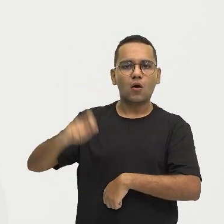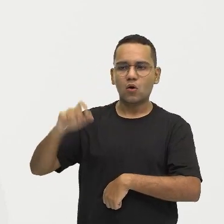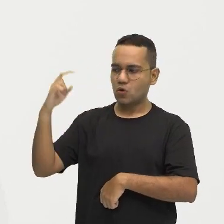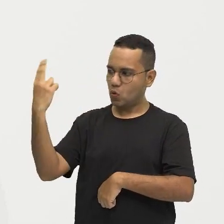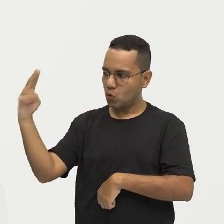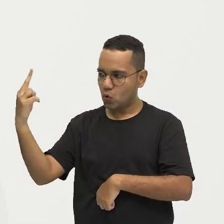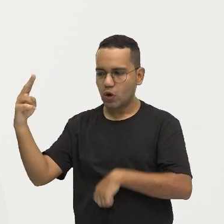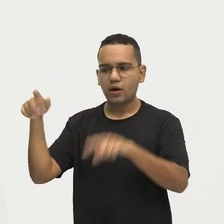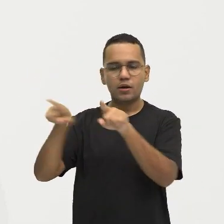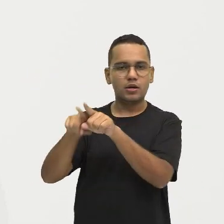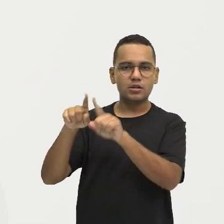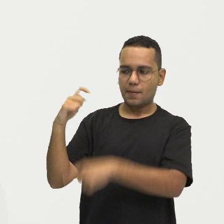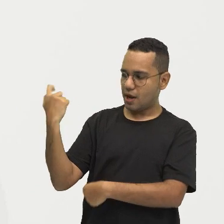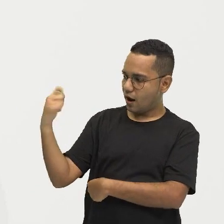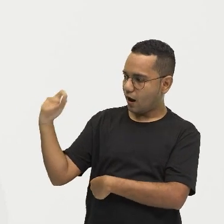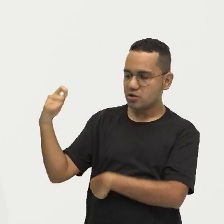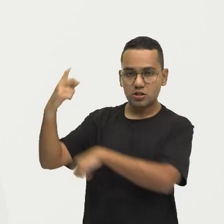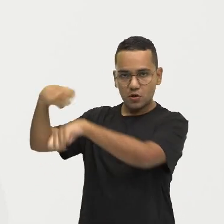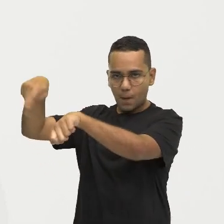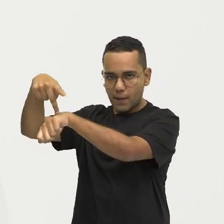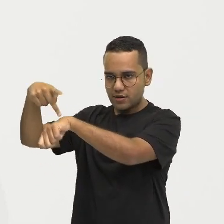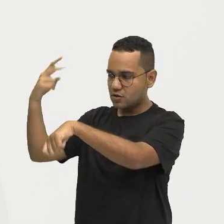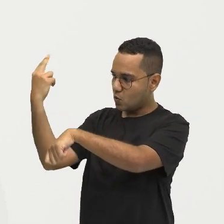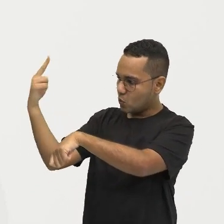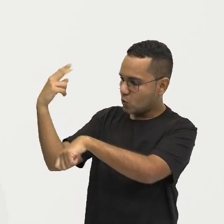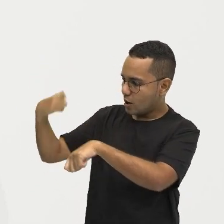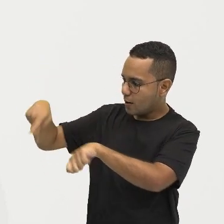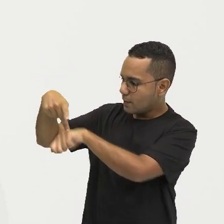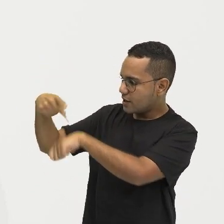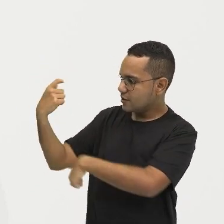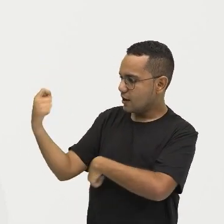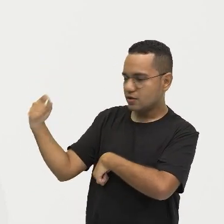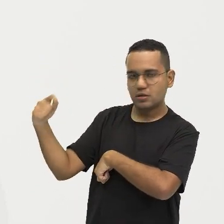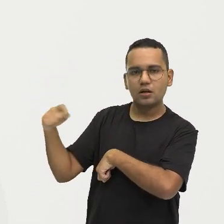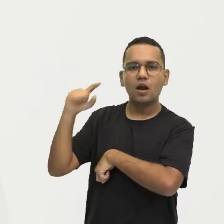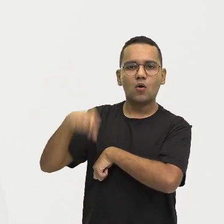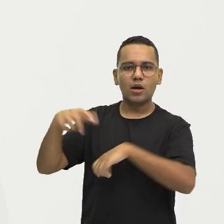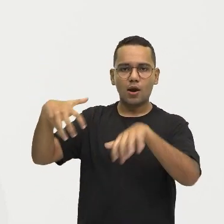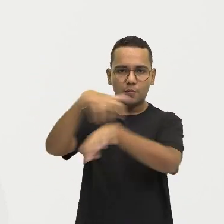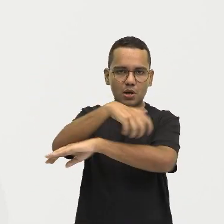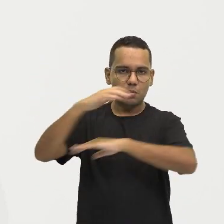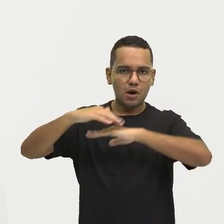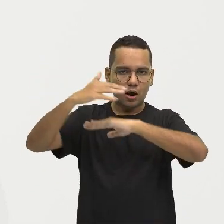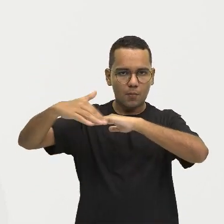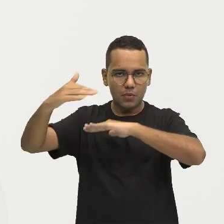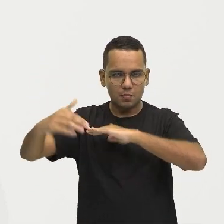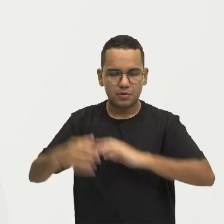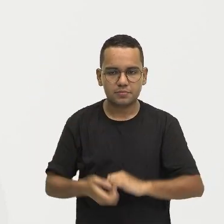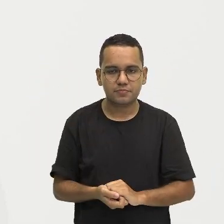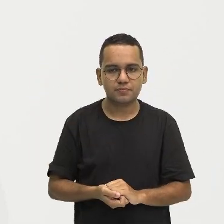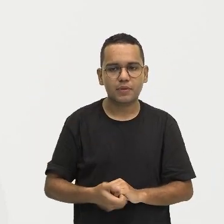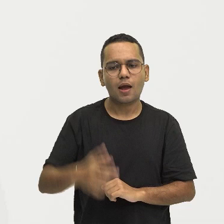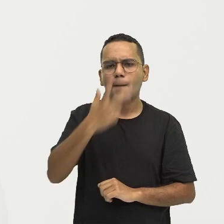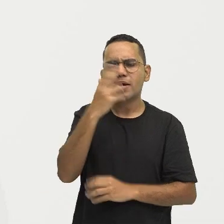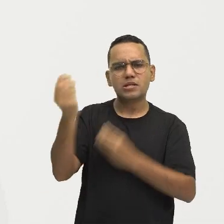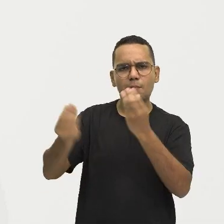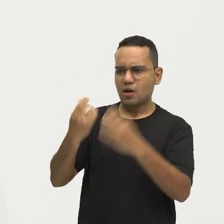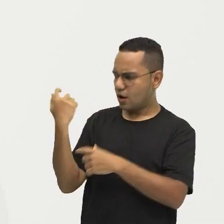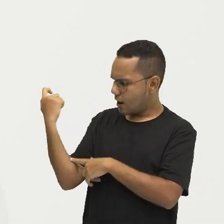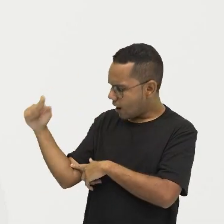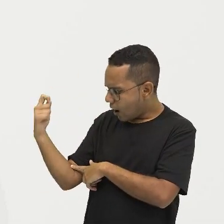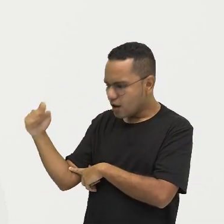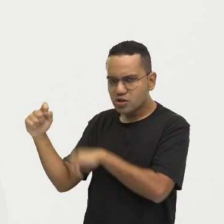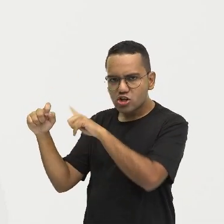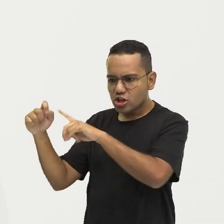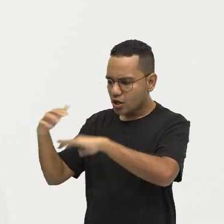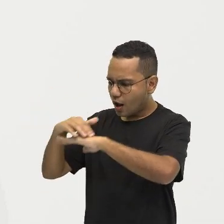Argentina também, né? Então a gente consegue observar aí o bioma Pampa, né? Como ele é até maior ali na região da Argentina e passa